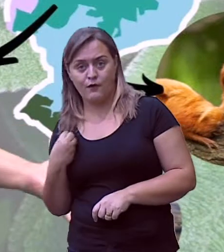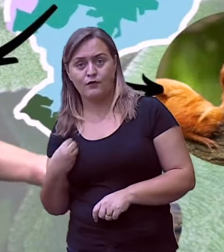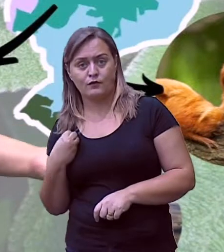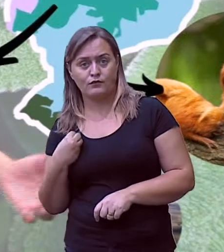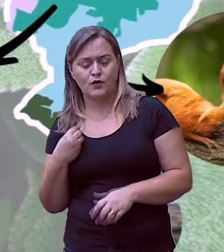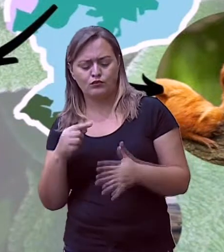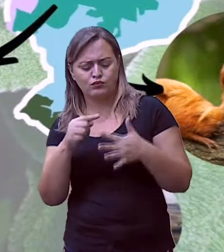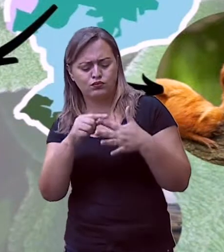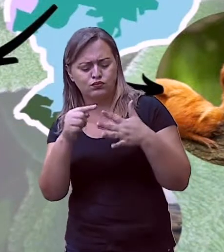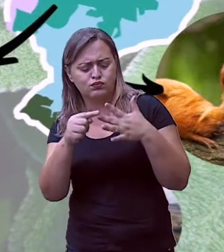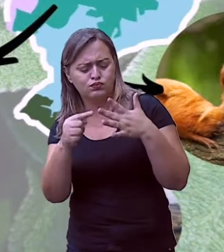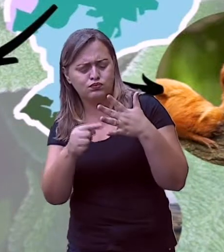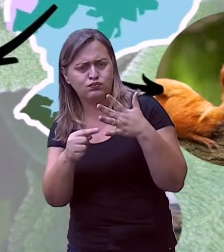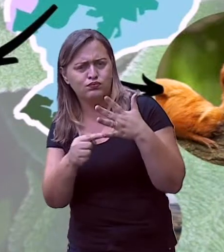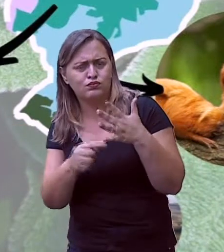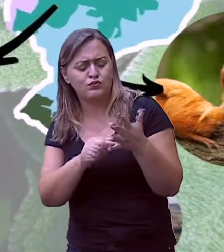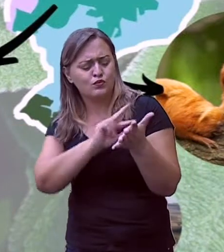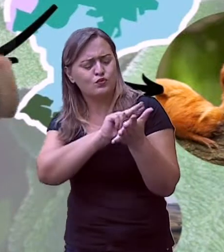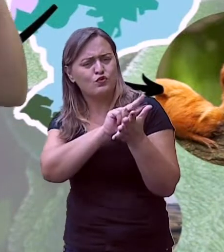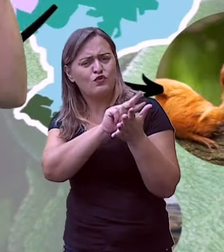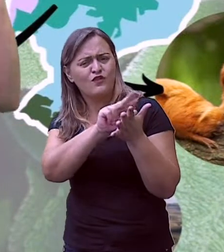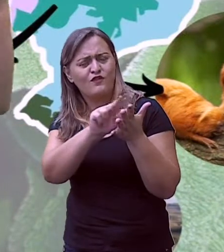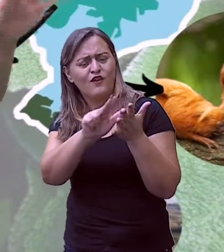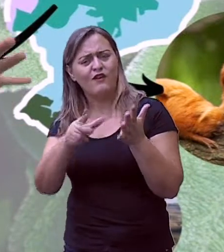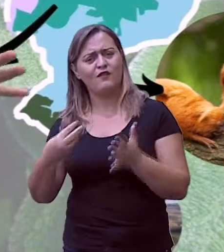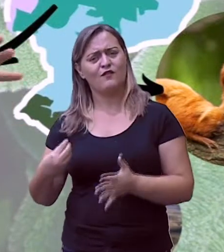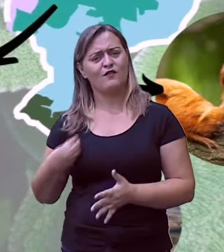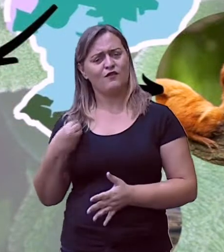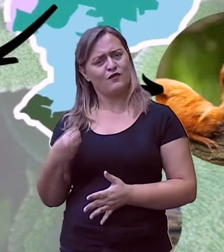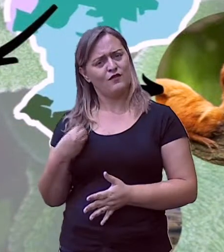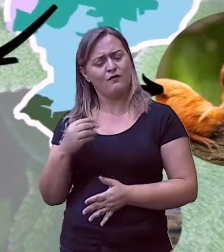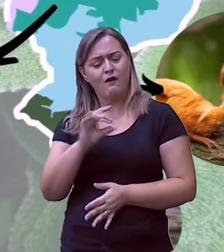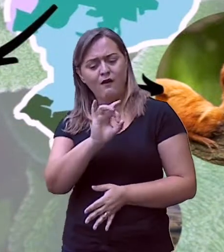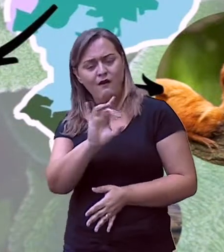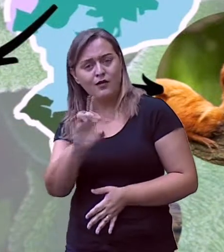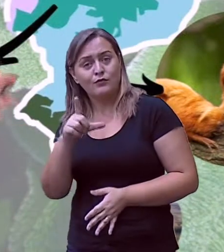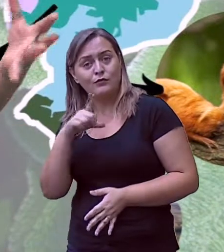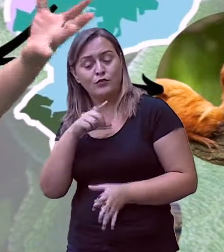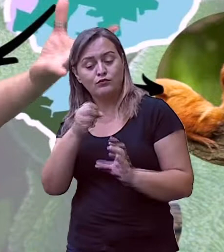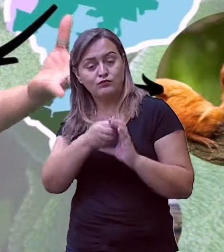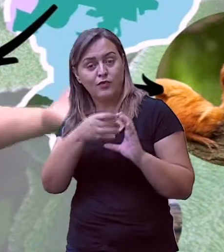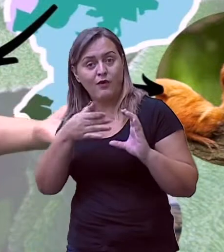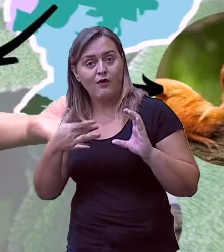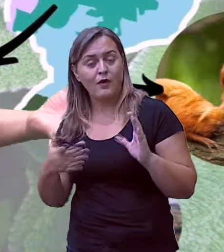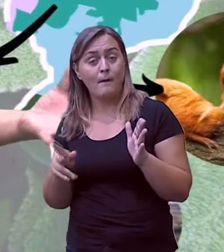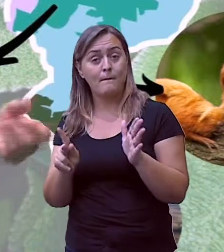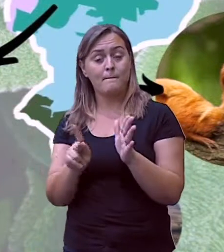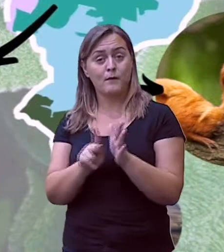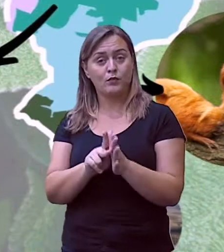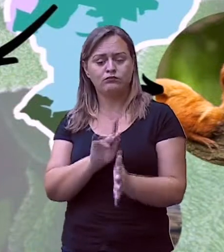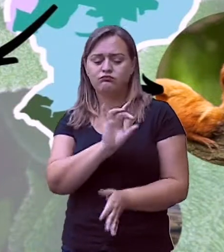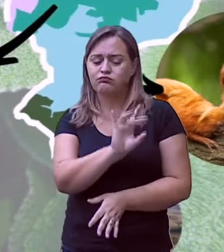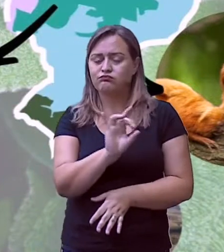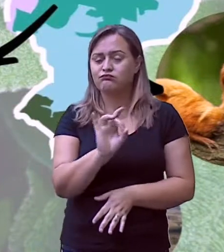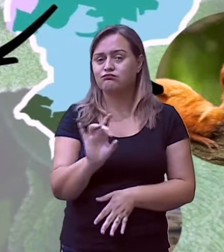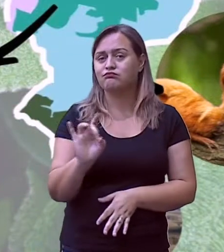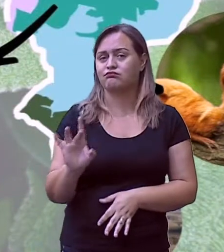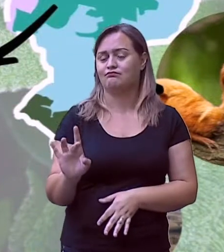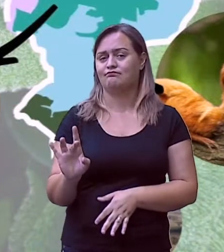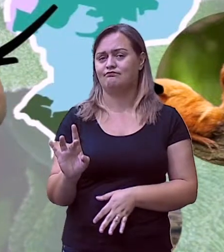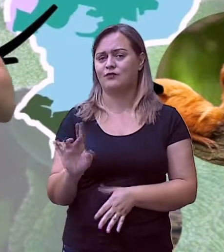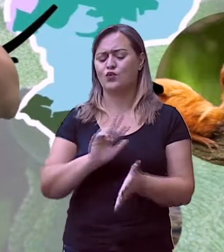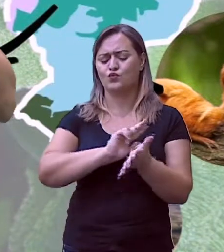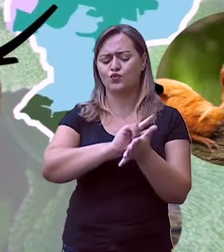seres vivos e cada um deles com as suas particularidades dos fatores vivos. A diversidade